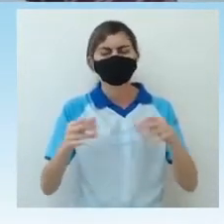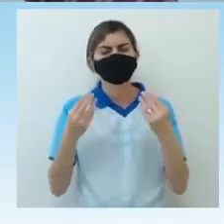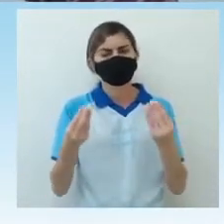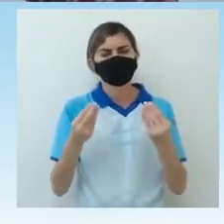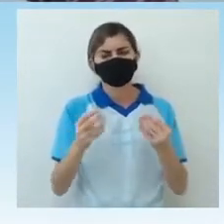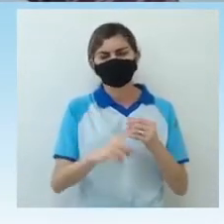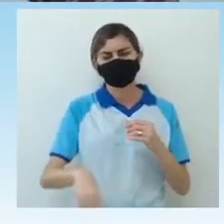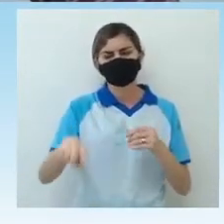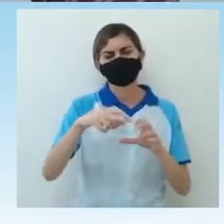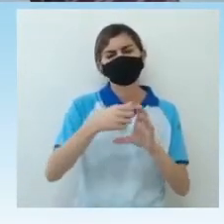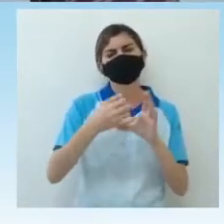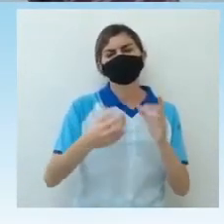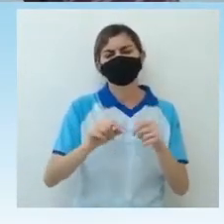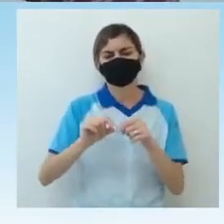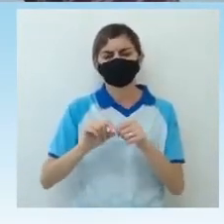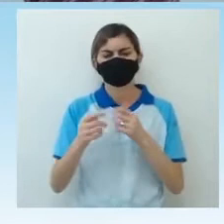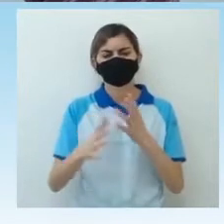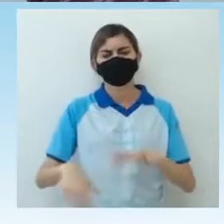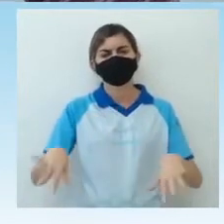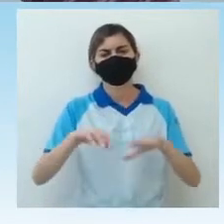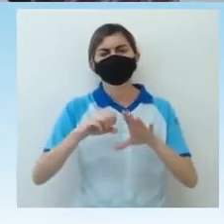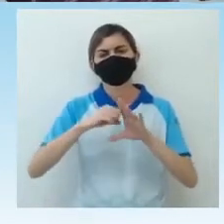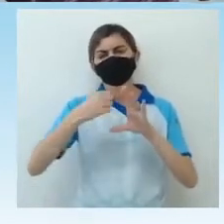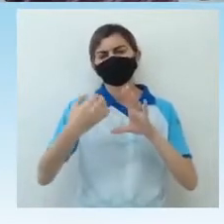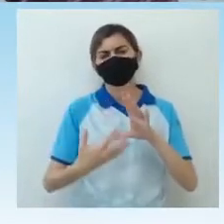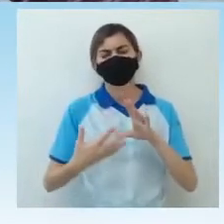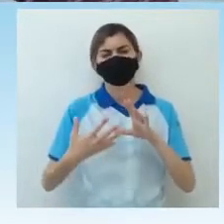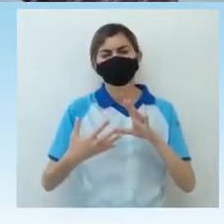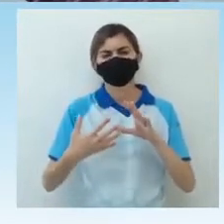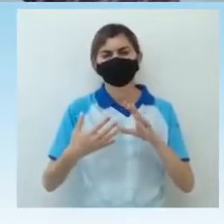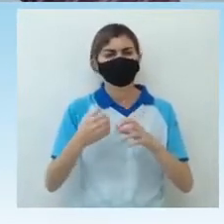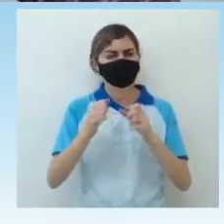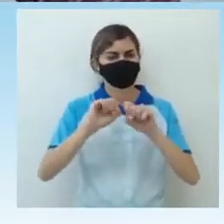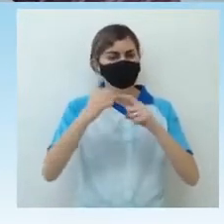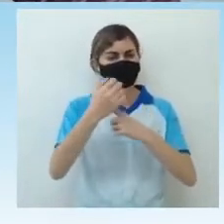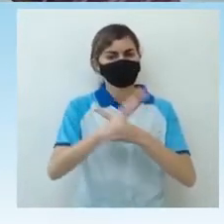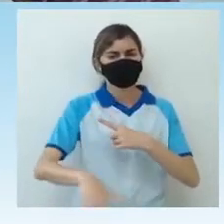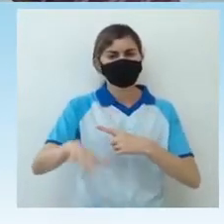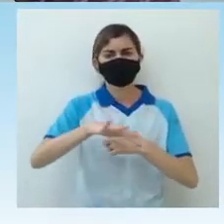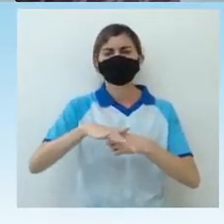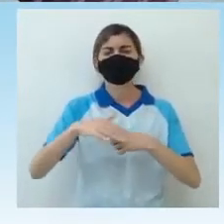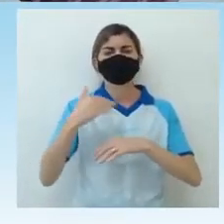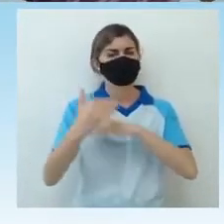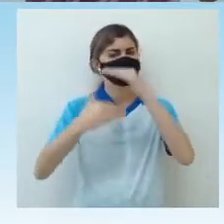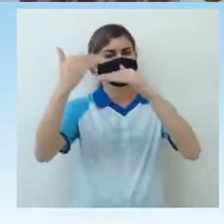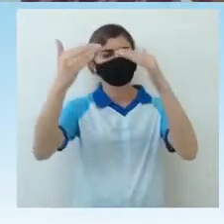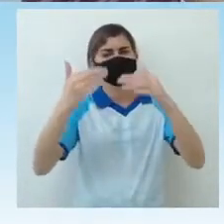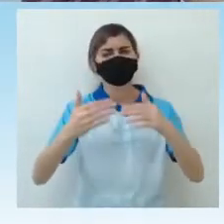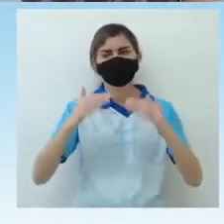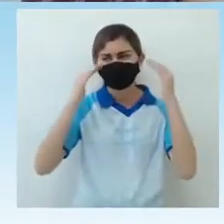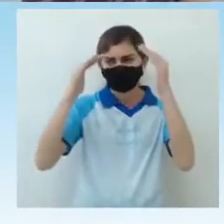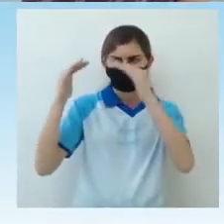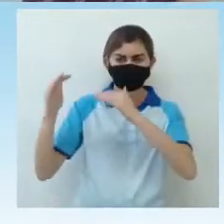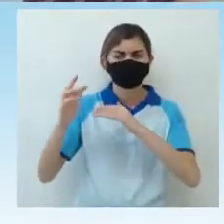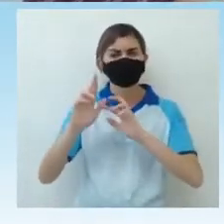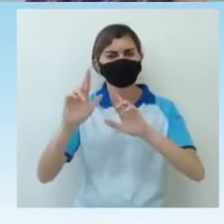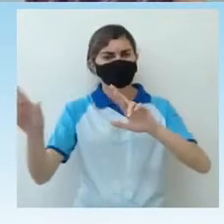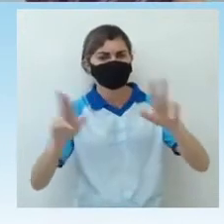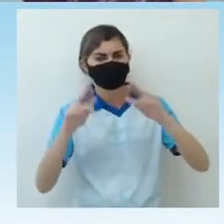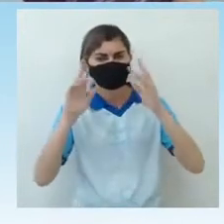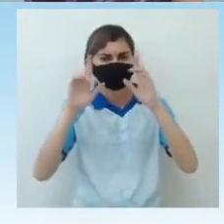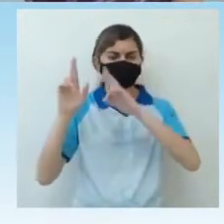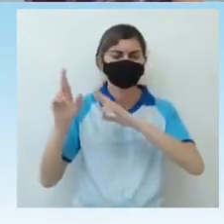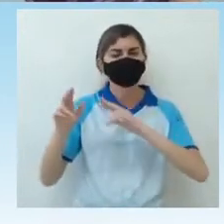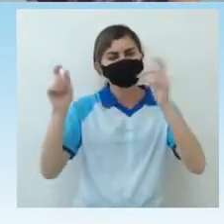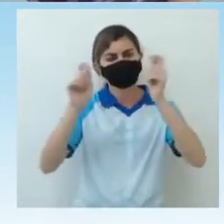esses aspectos possam fazer com que a sociedade evolua, para que a gente compreenda a diferença, para que a gente respeite o diferente. A